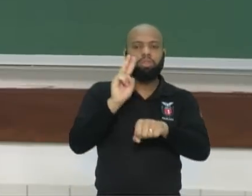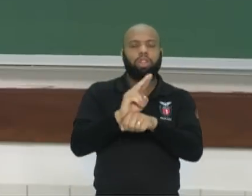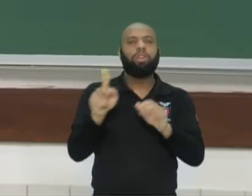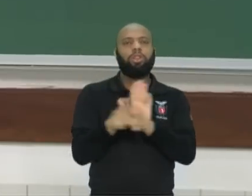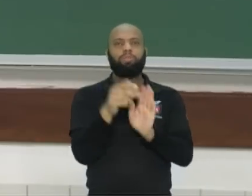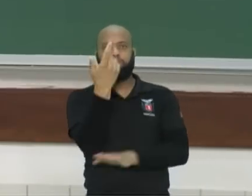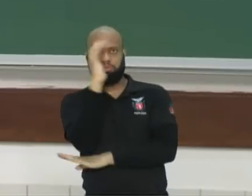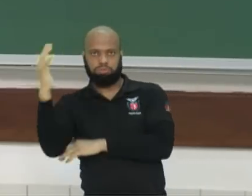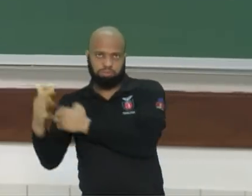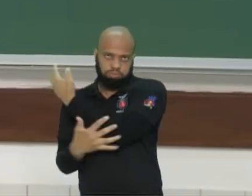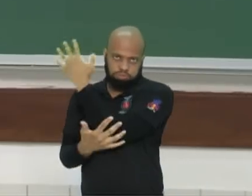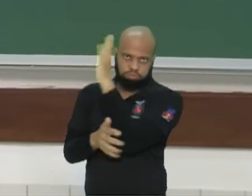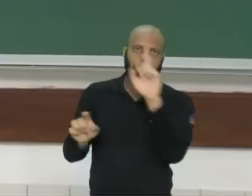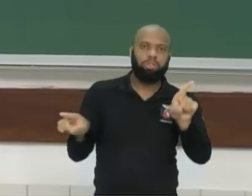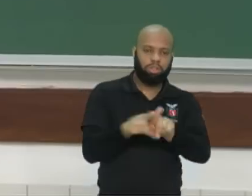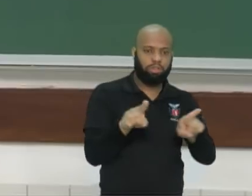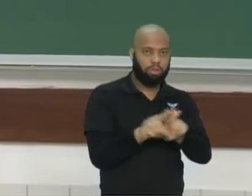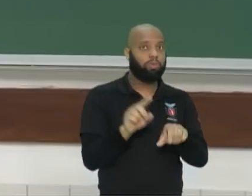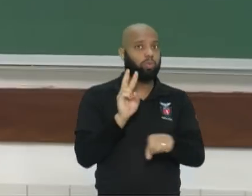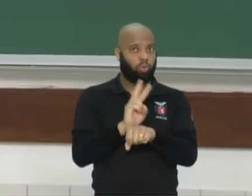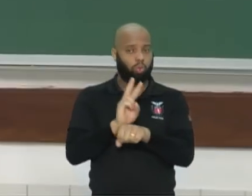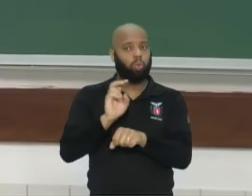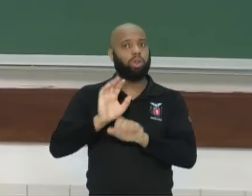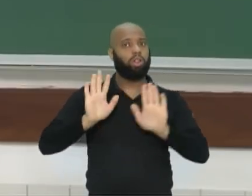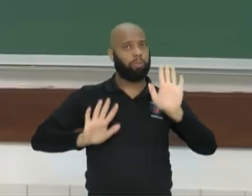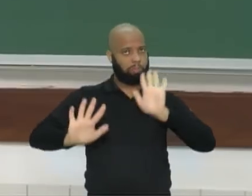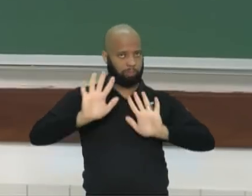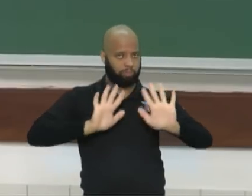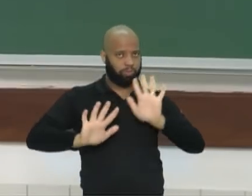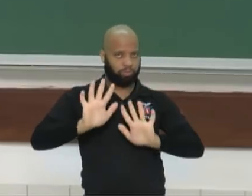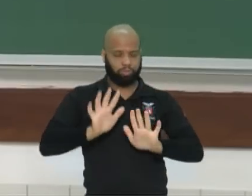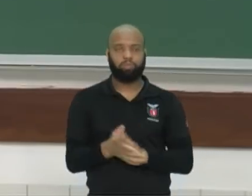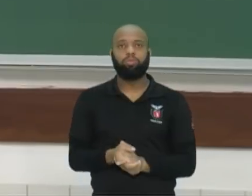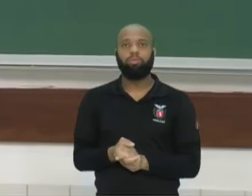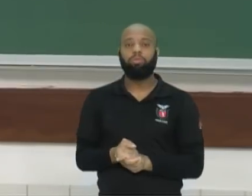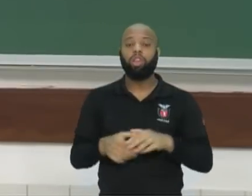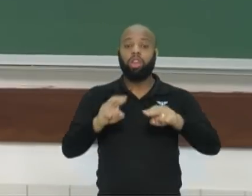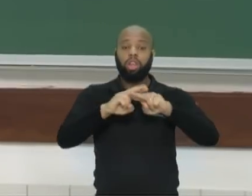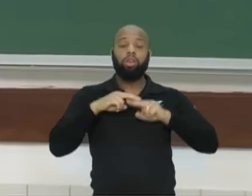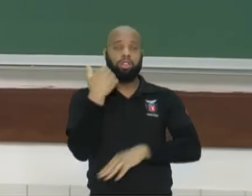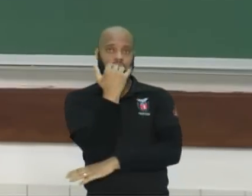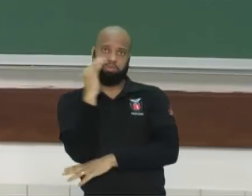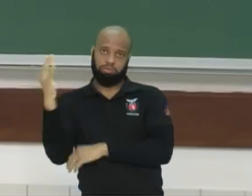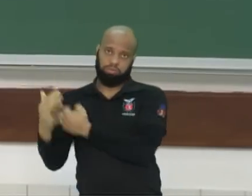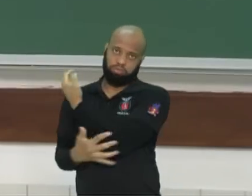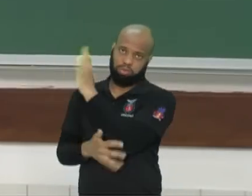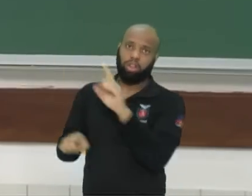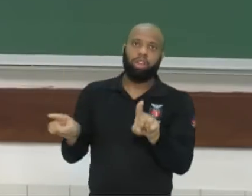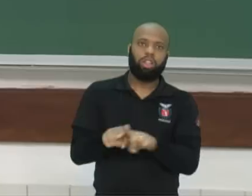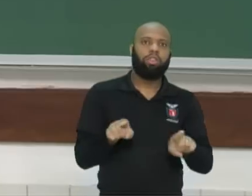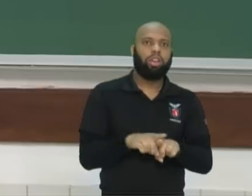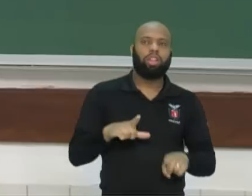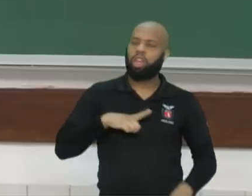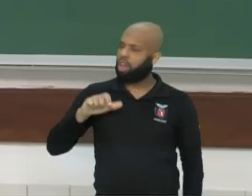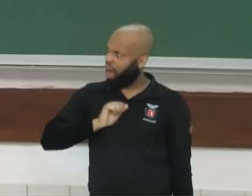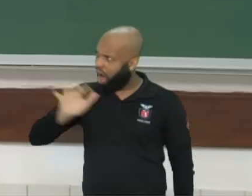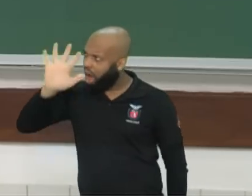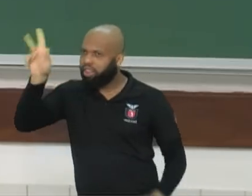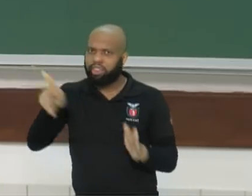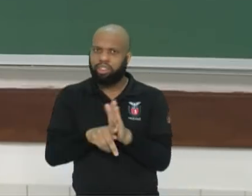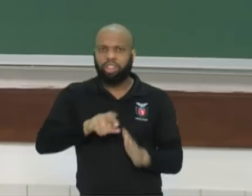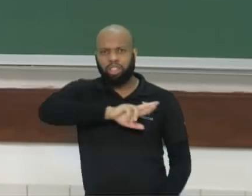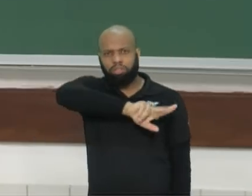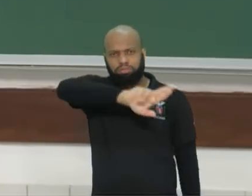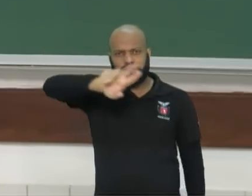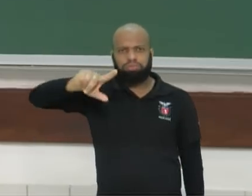da floresta e com a preservação da floresta amazônica naquela região. Pela floresta em si, pela riqueza das